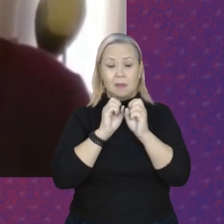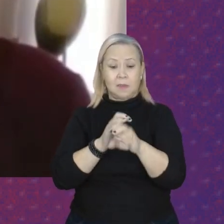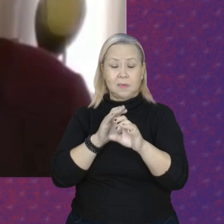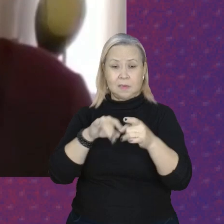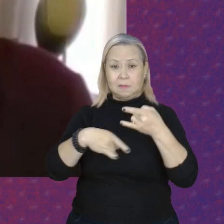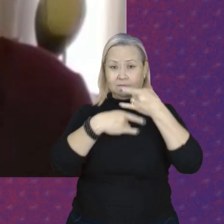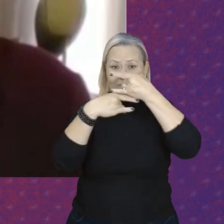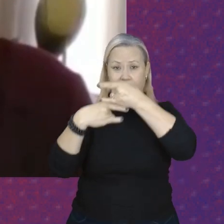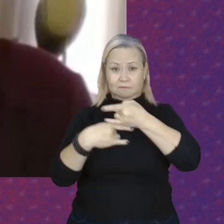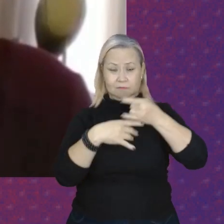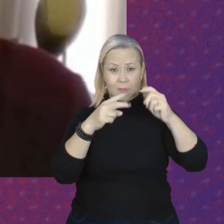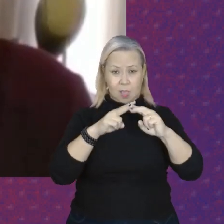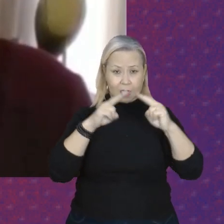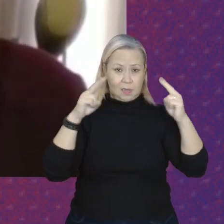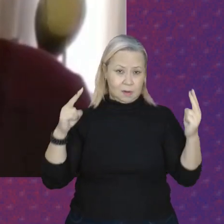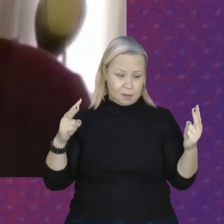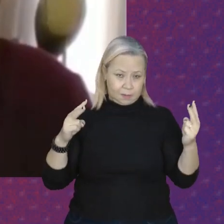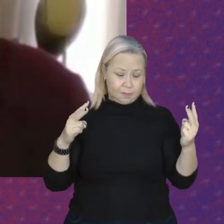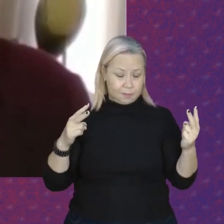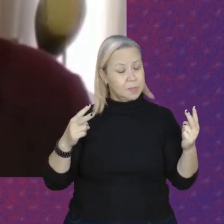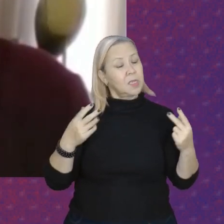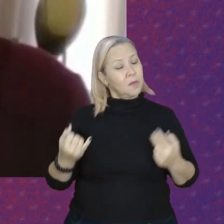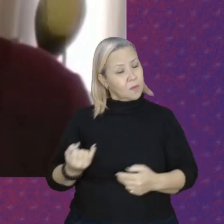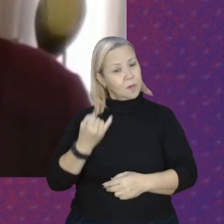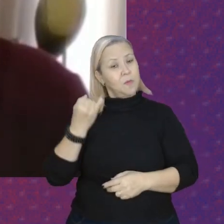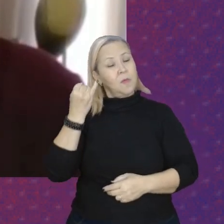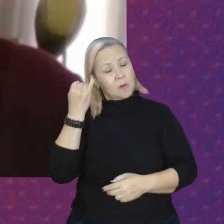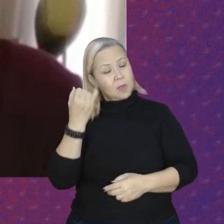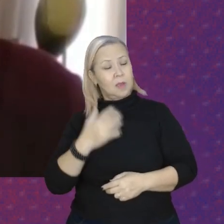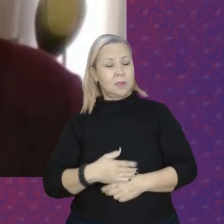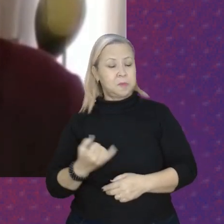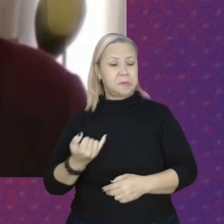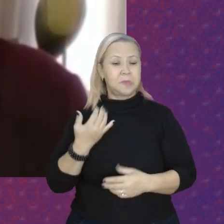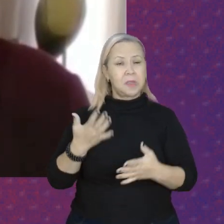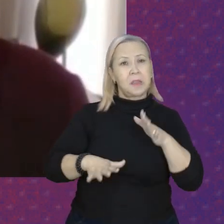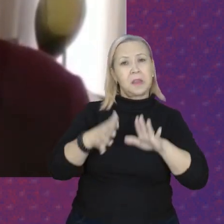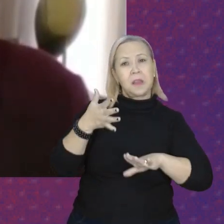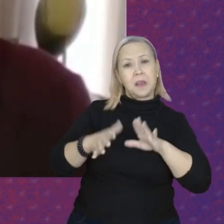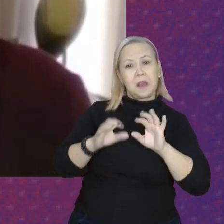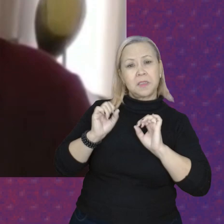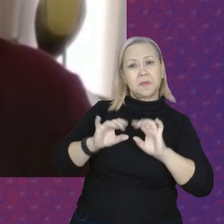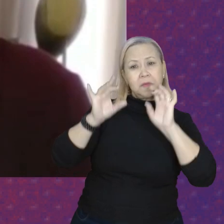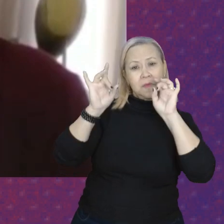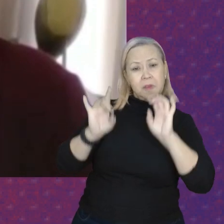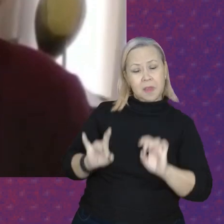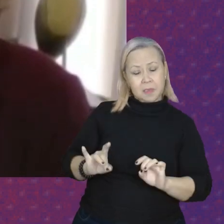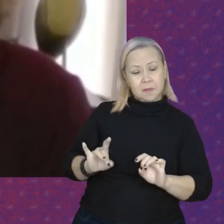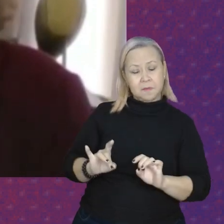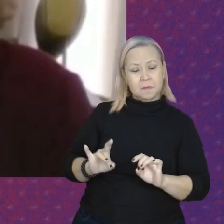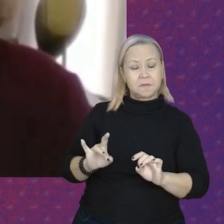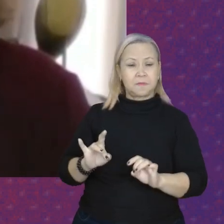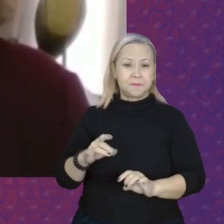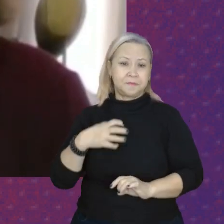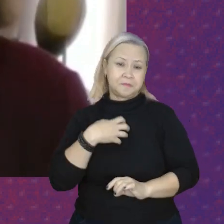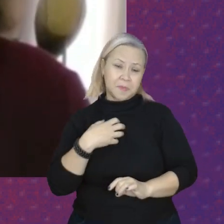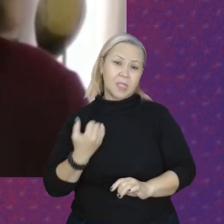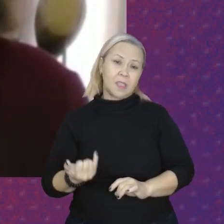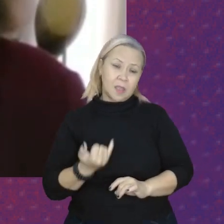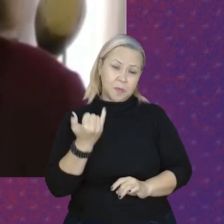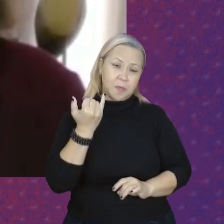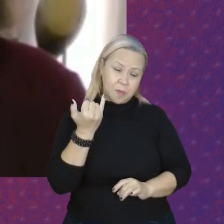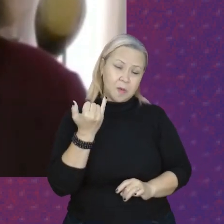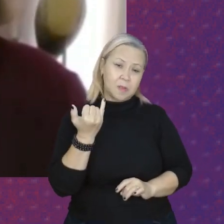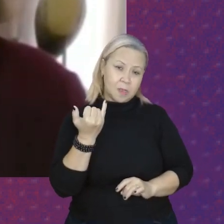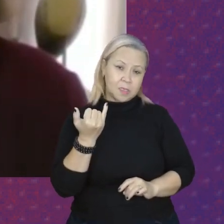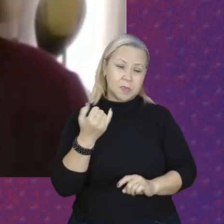remotas. Foi importante. Por mais, às vezes, até espontâneo que isso tenha sido, foi importante porque